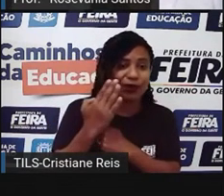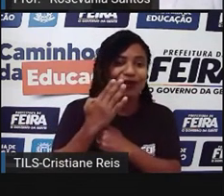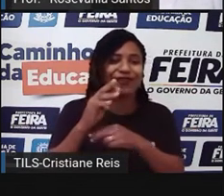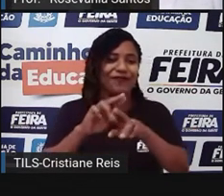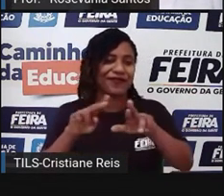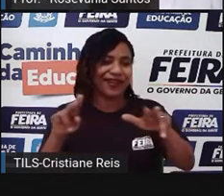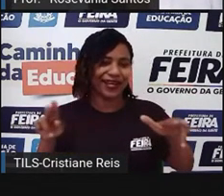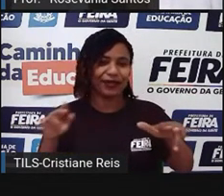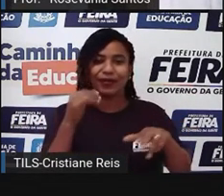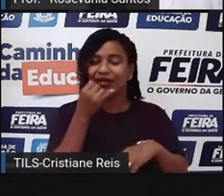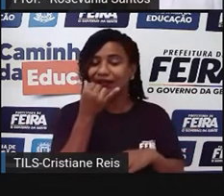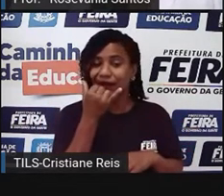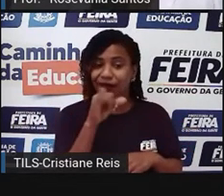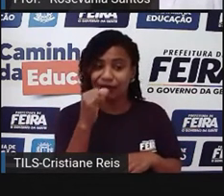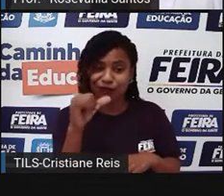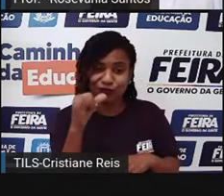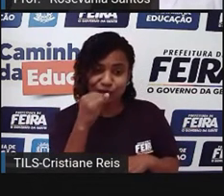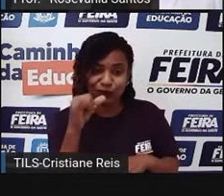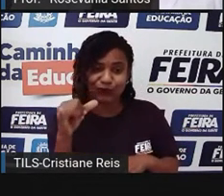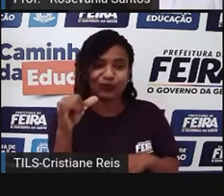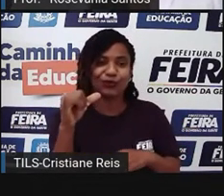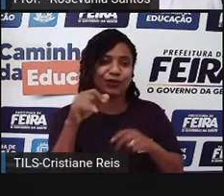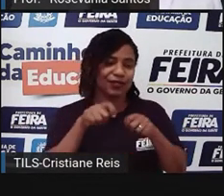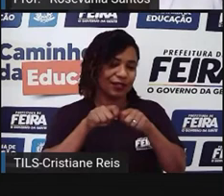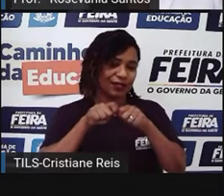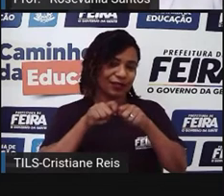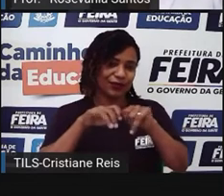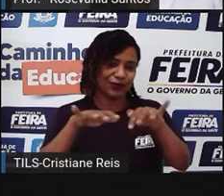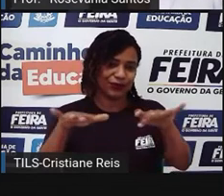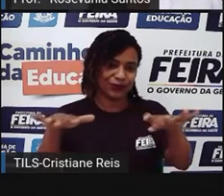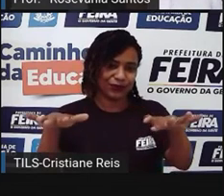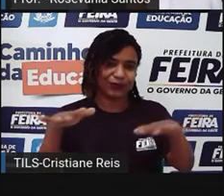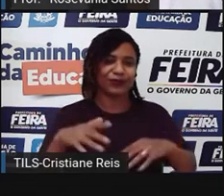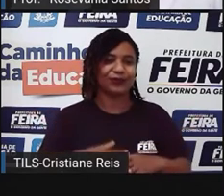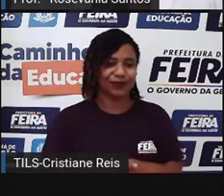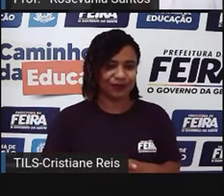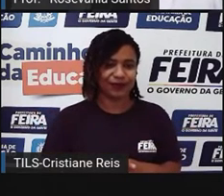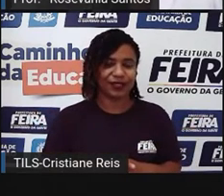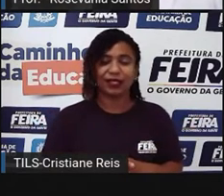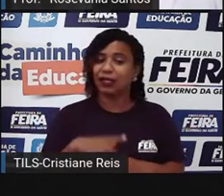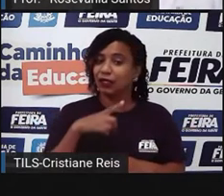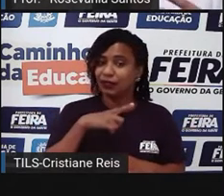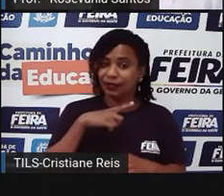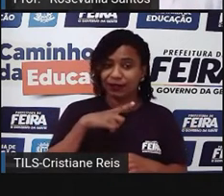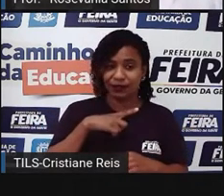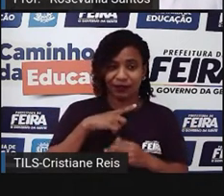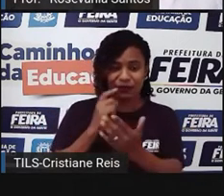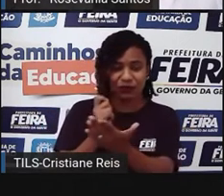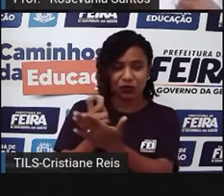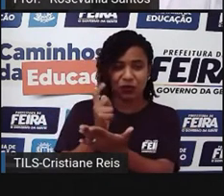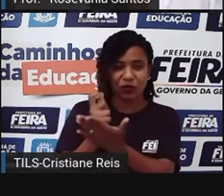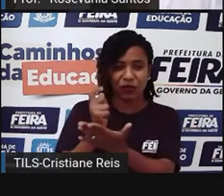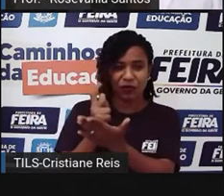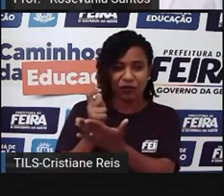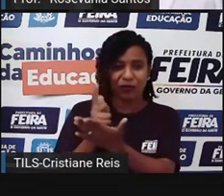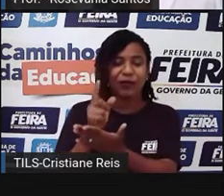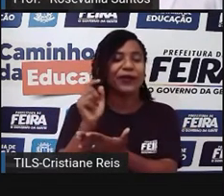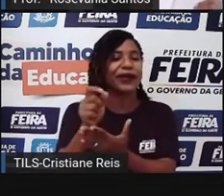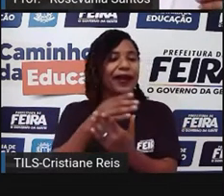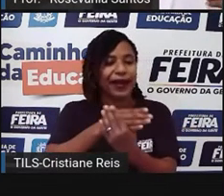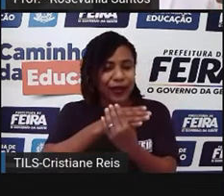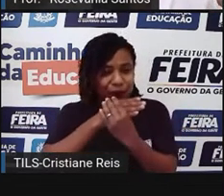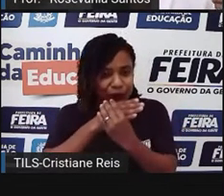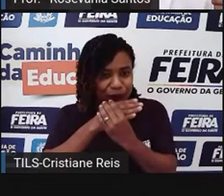né, de energia, sempre quando a gente coloca, né, de consumo exagerado, a gente fala muito, né, desses fast foods,